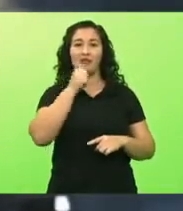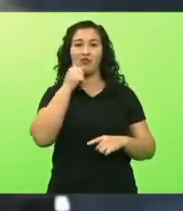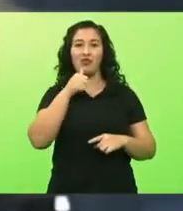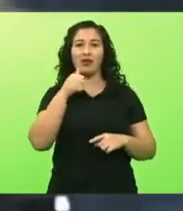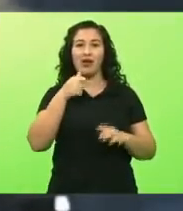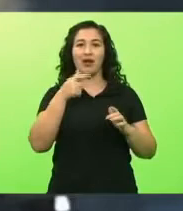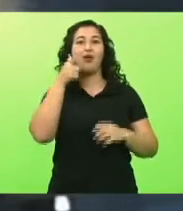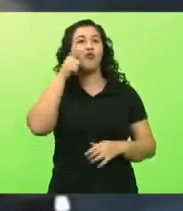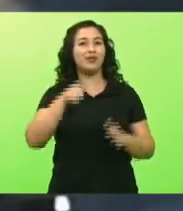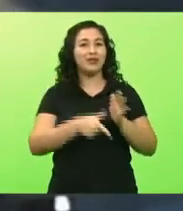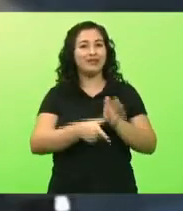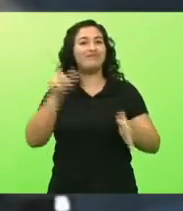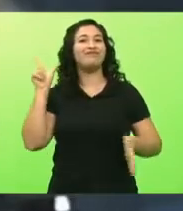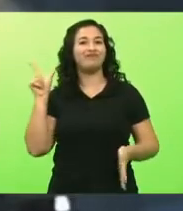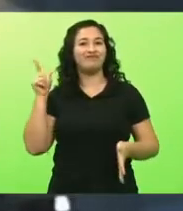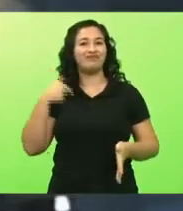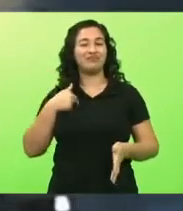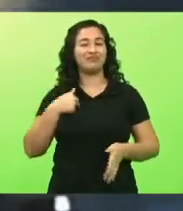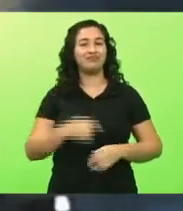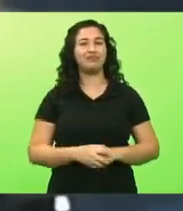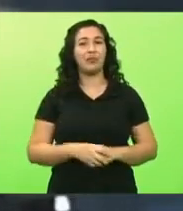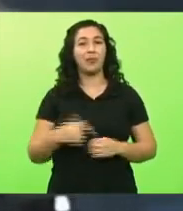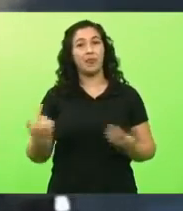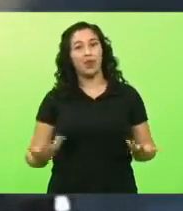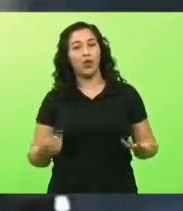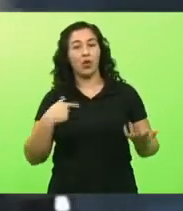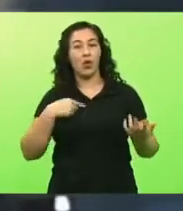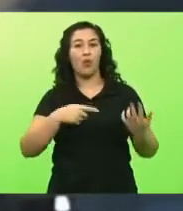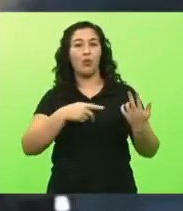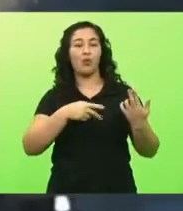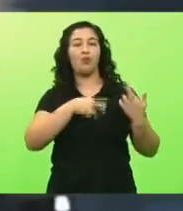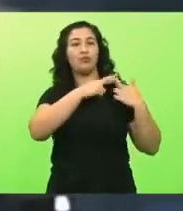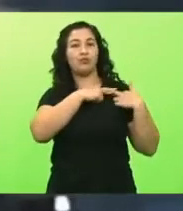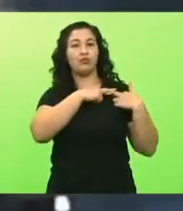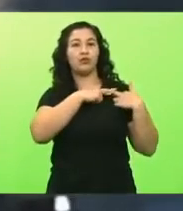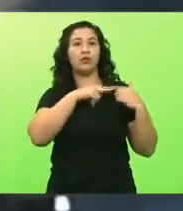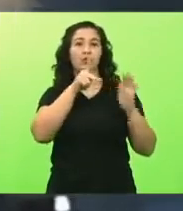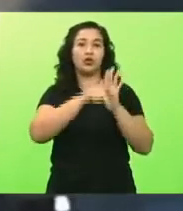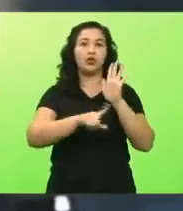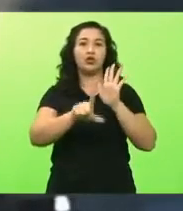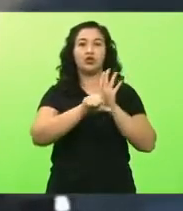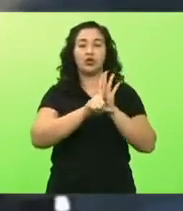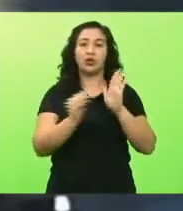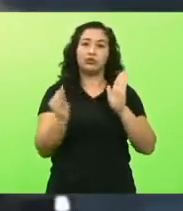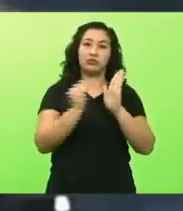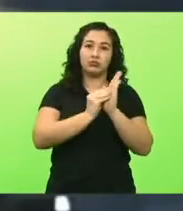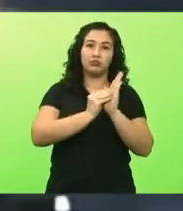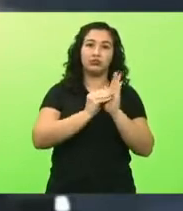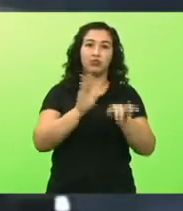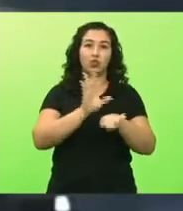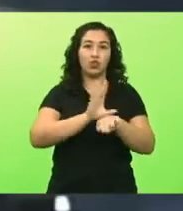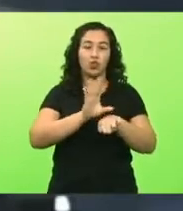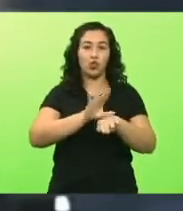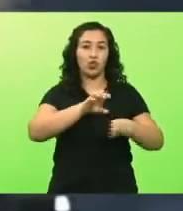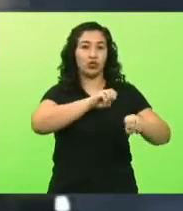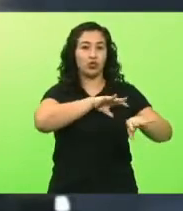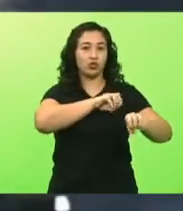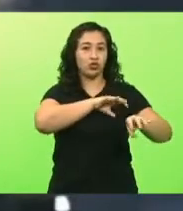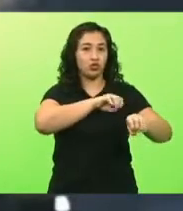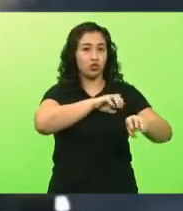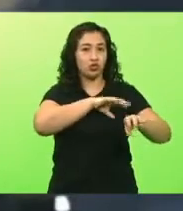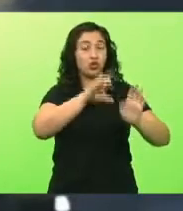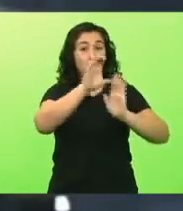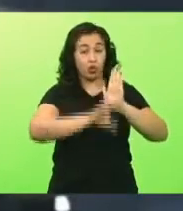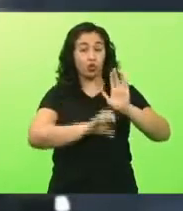sou autora do projeto de lei que pretende incluir no currículo escolar a história das mulheres como Antonieta